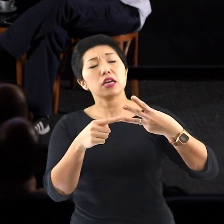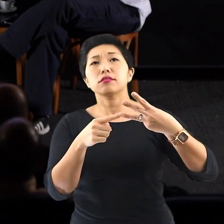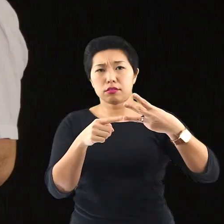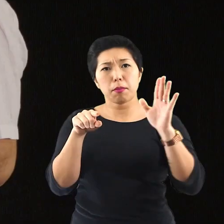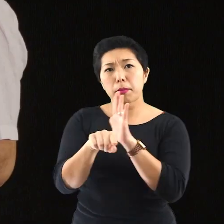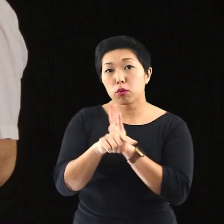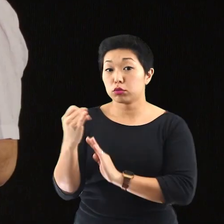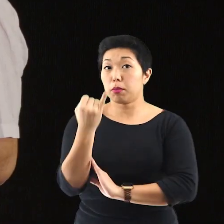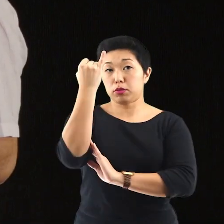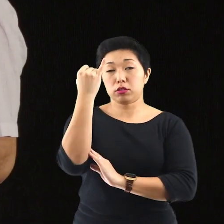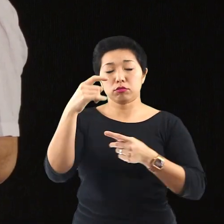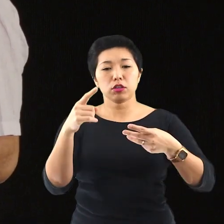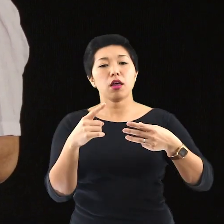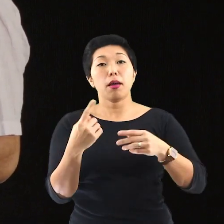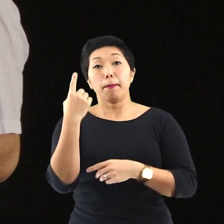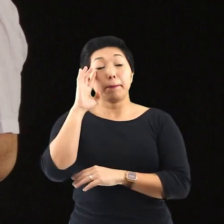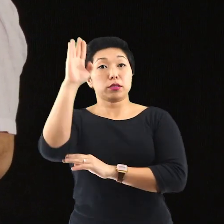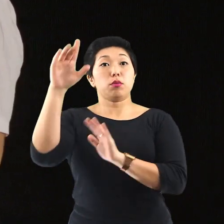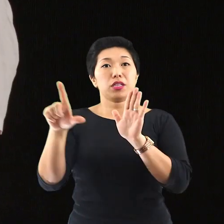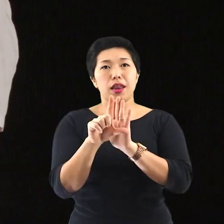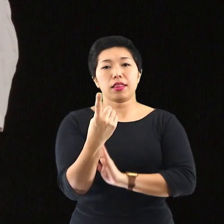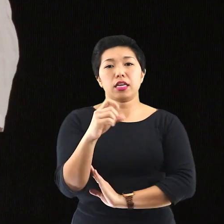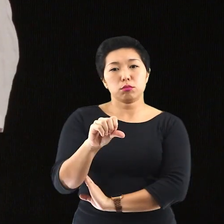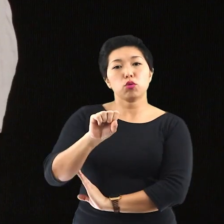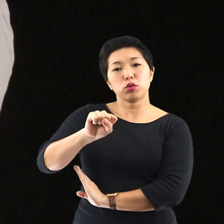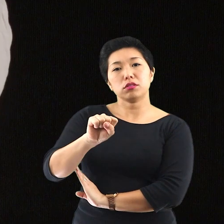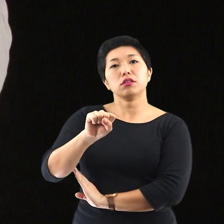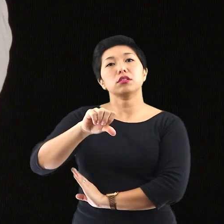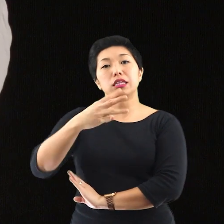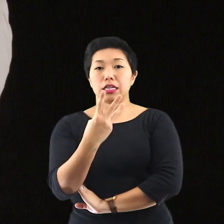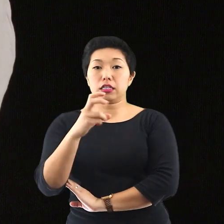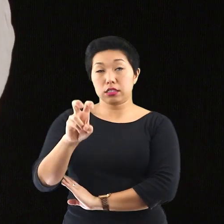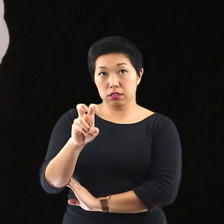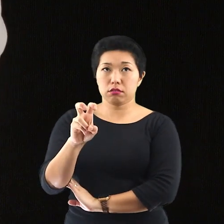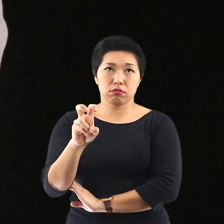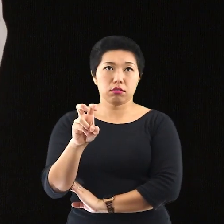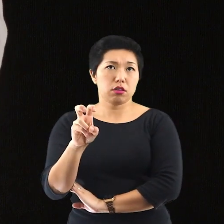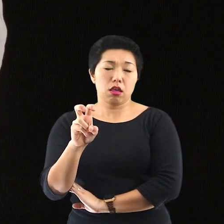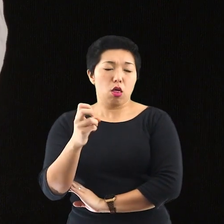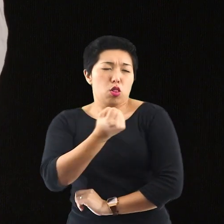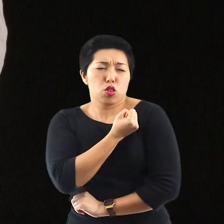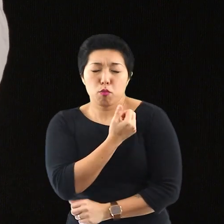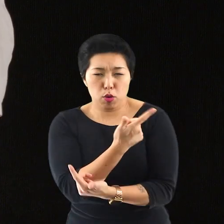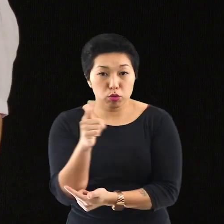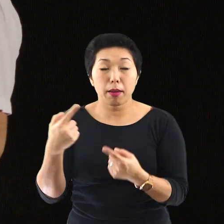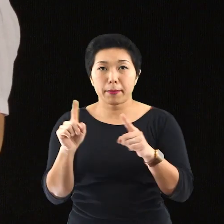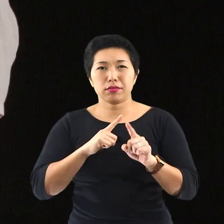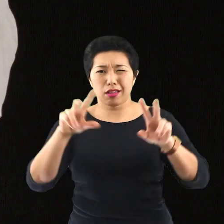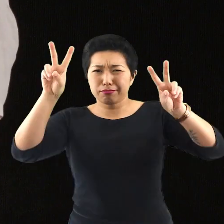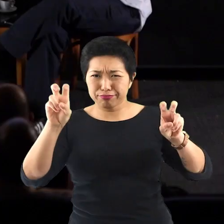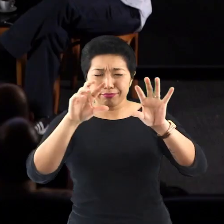que são importantes, uma delas especificamente sobre a Lei 10.835. A pessoa não escreveu o nome, mas citou um trecho da lei,